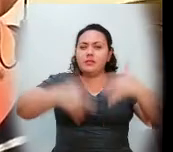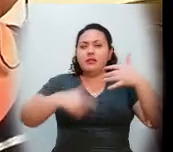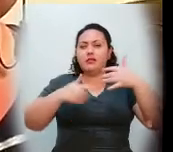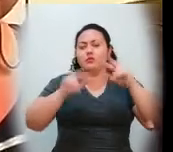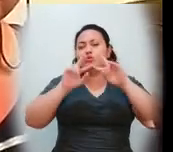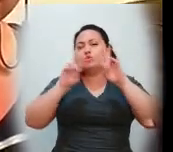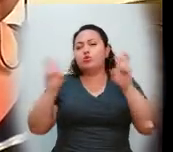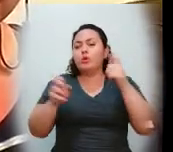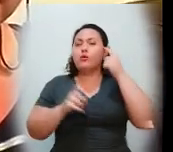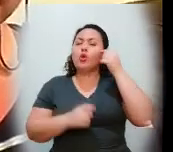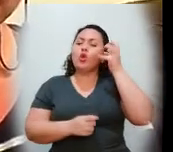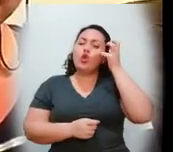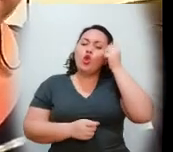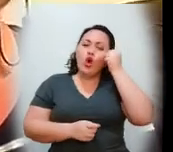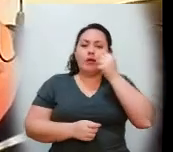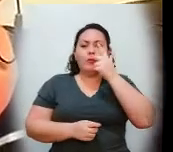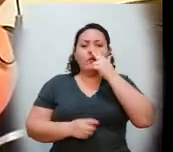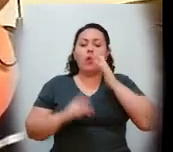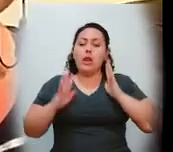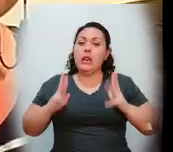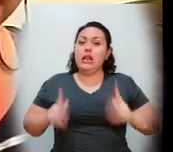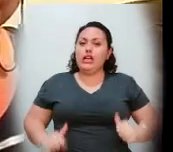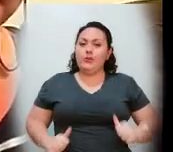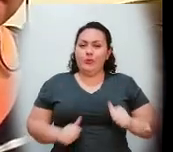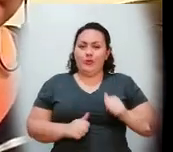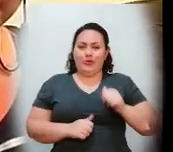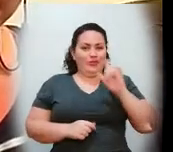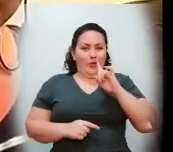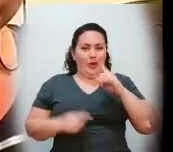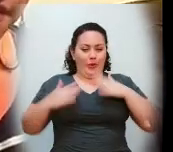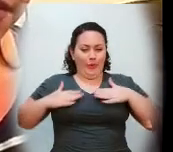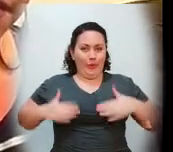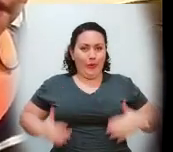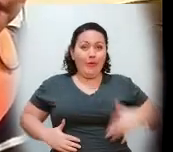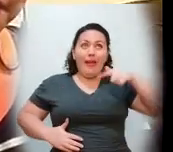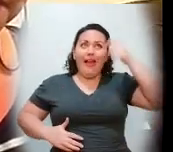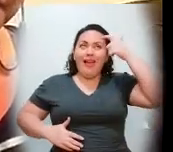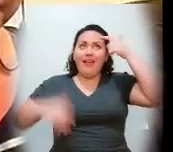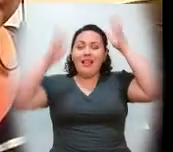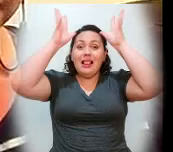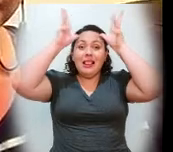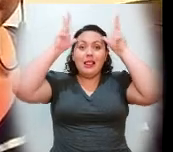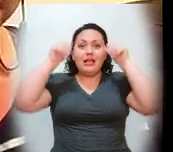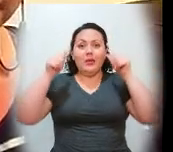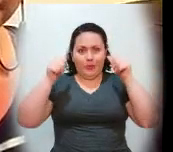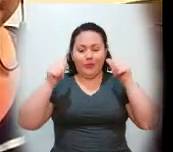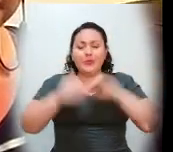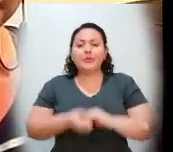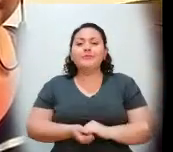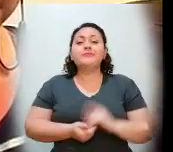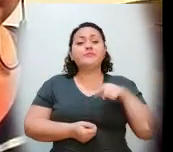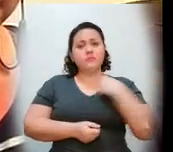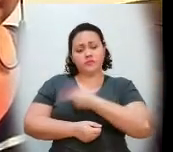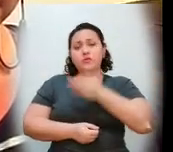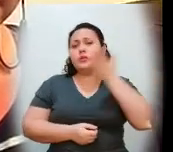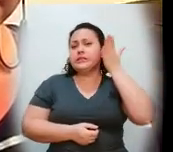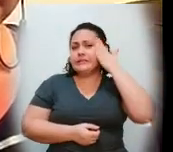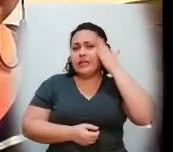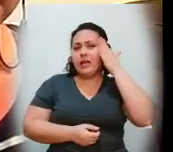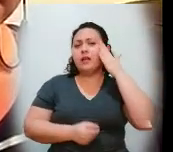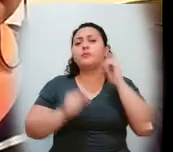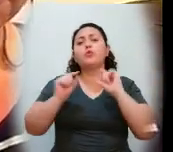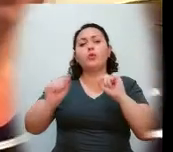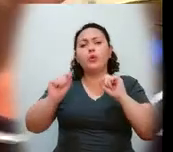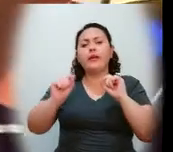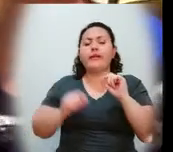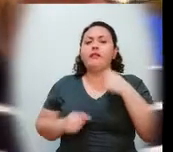sobre a questão da higiene do sono, mas o que a gente sabe hoje que aquilo